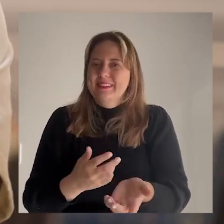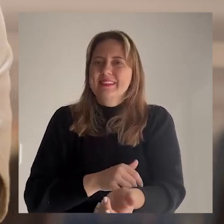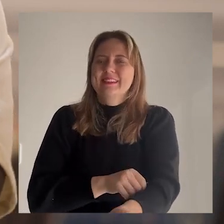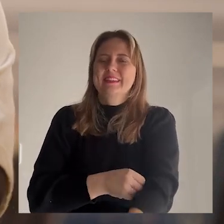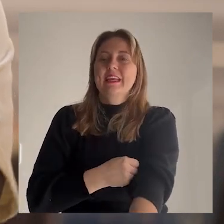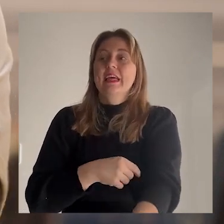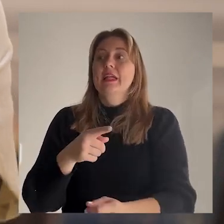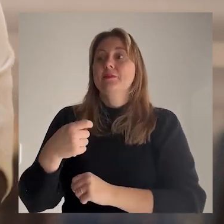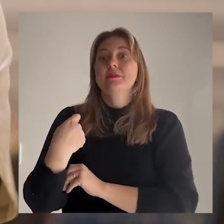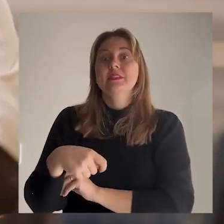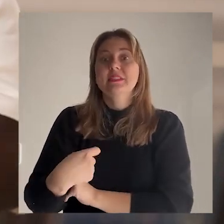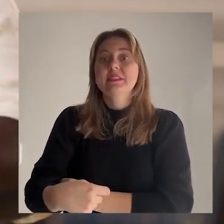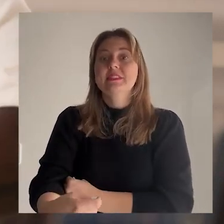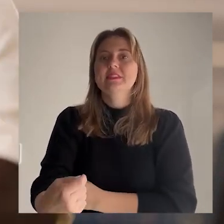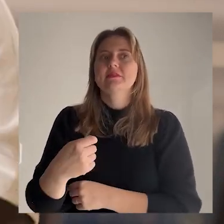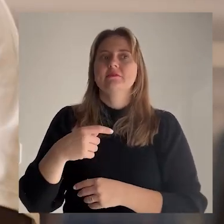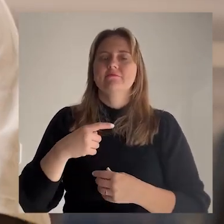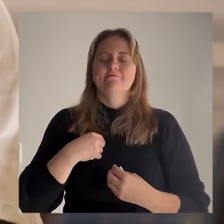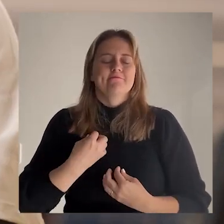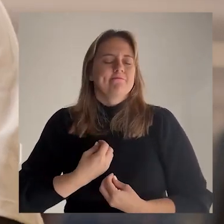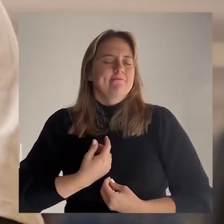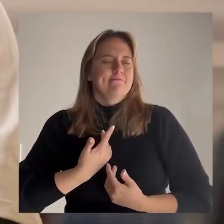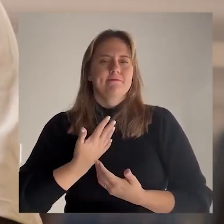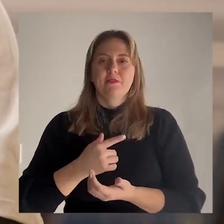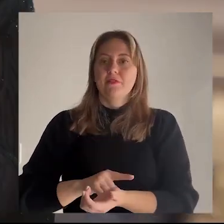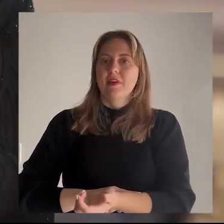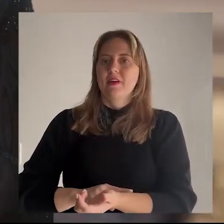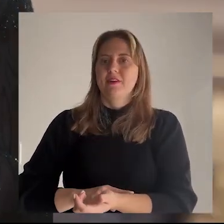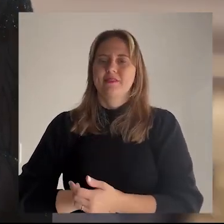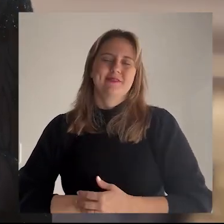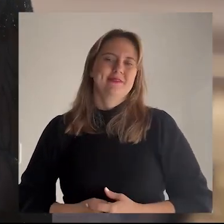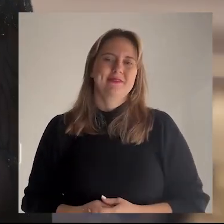o sangue, ela tem que verter.